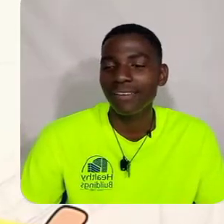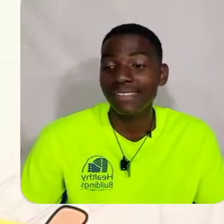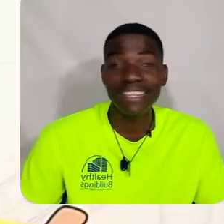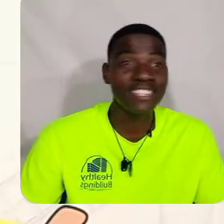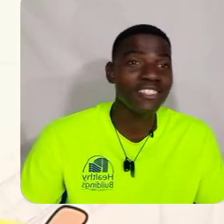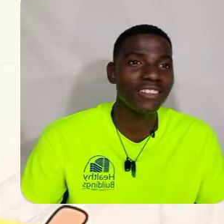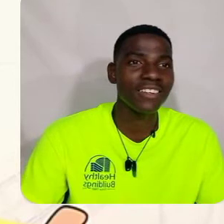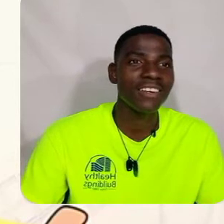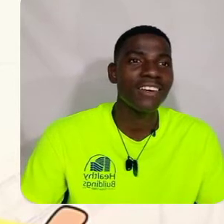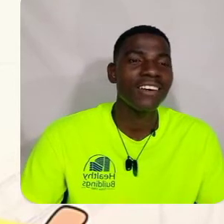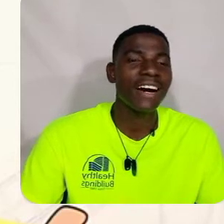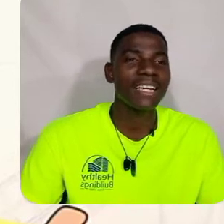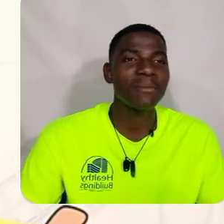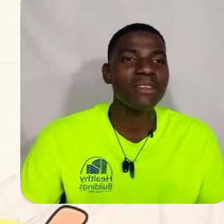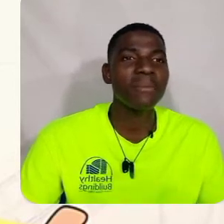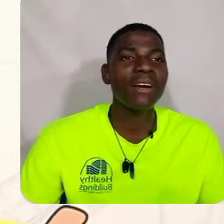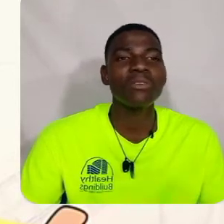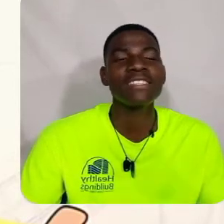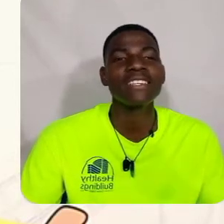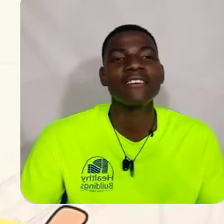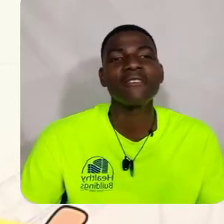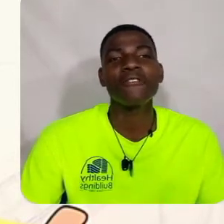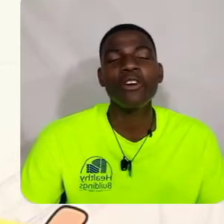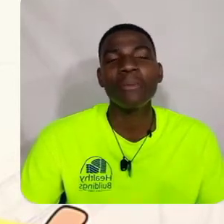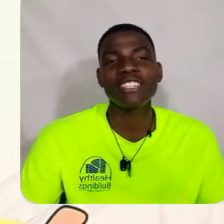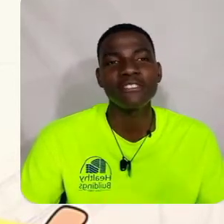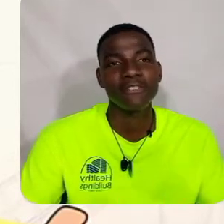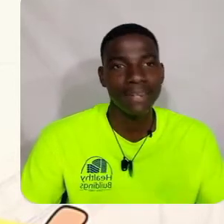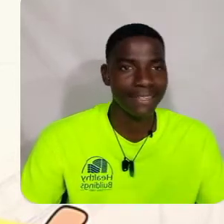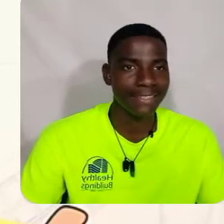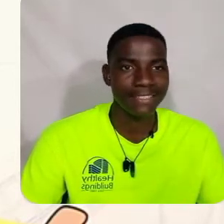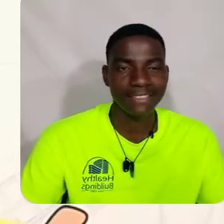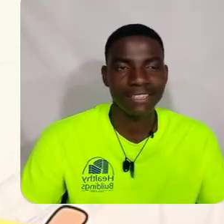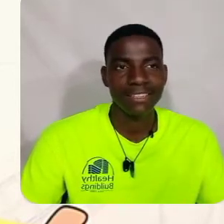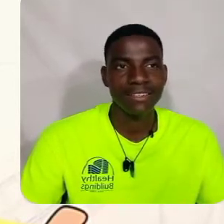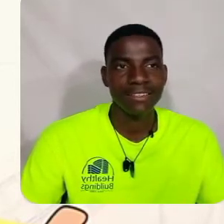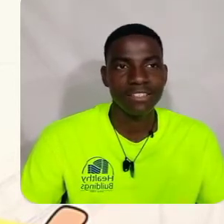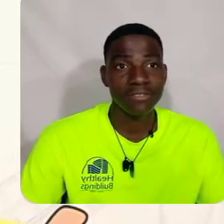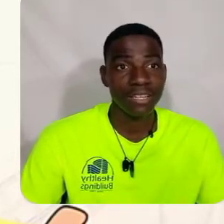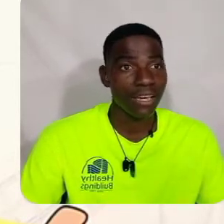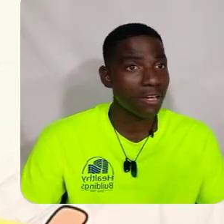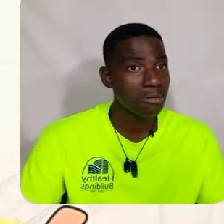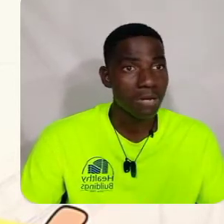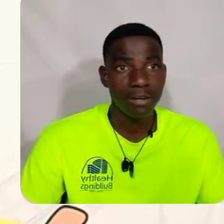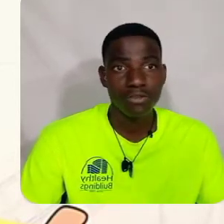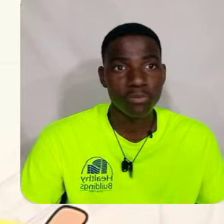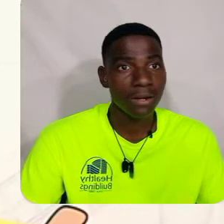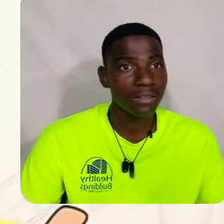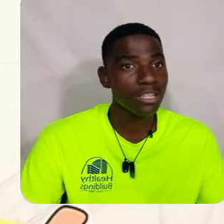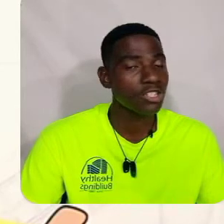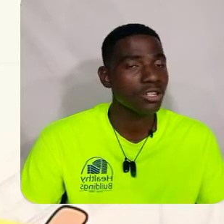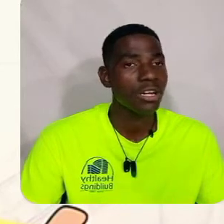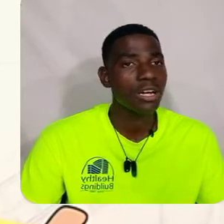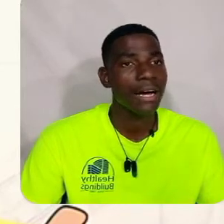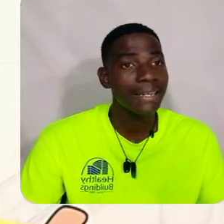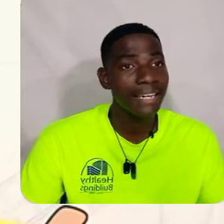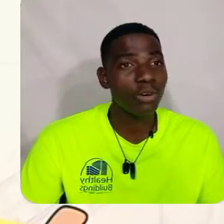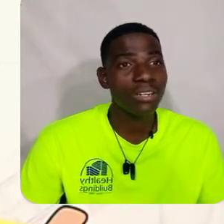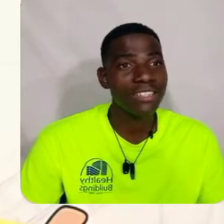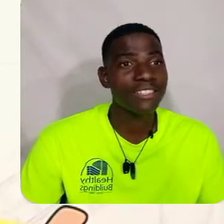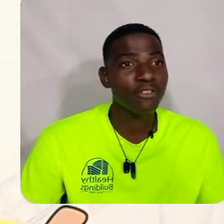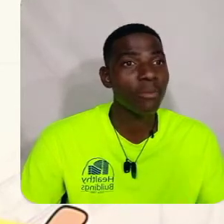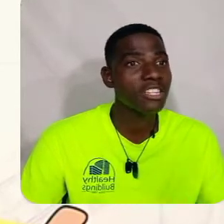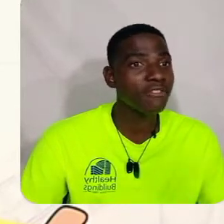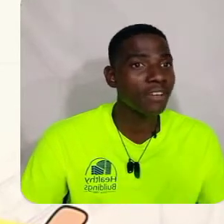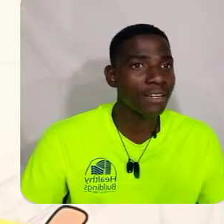super triste, né? Aqui em Moçambique acontece de formas diferentes. Isso que é algo super triste. Aqui